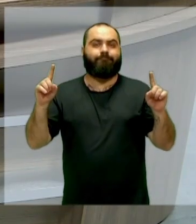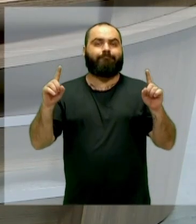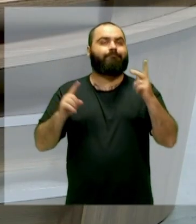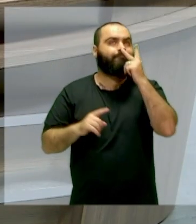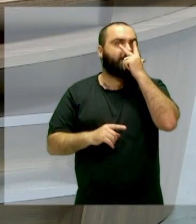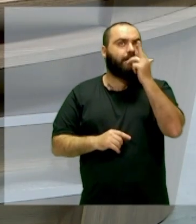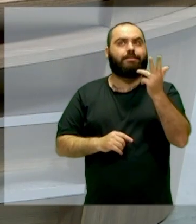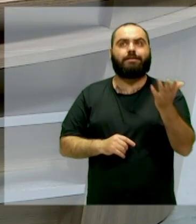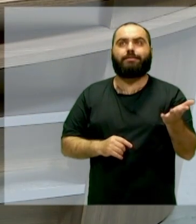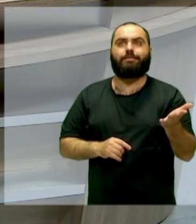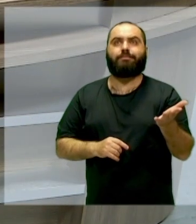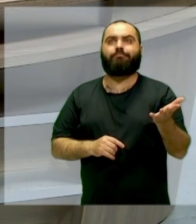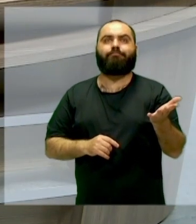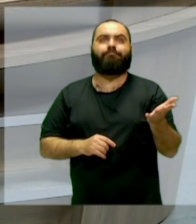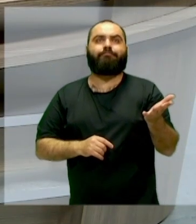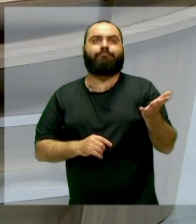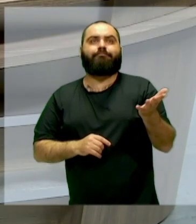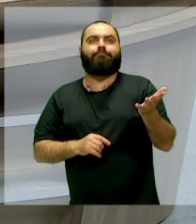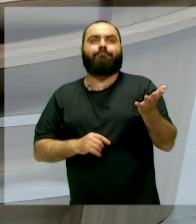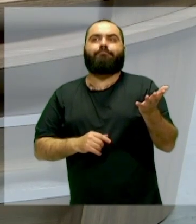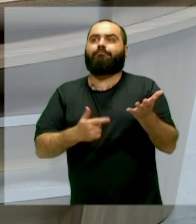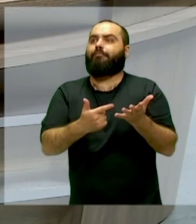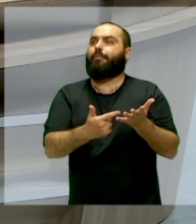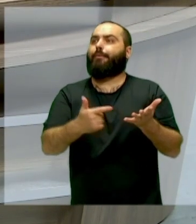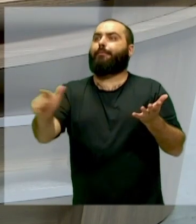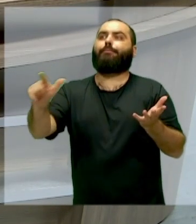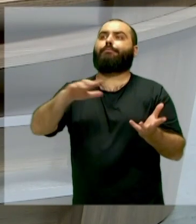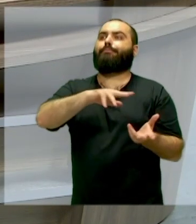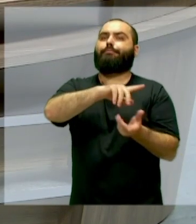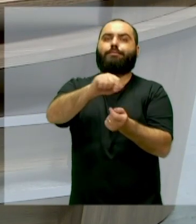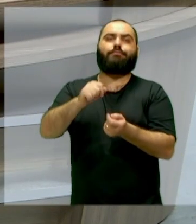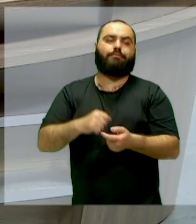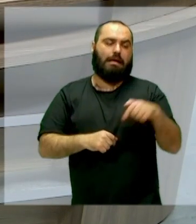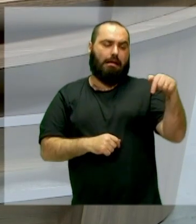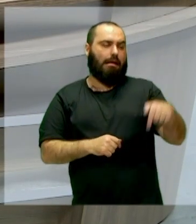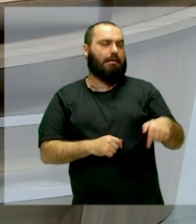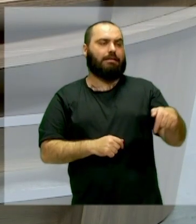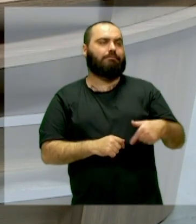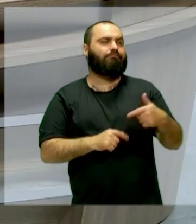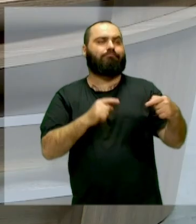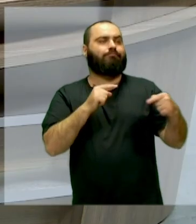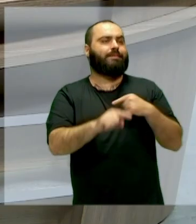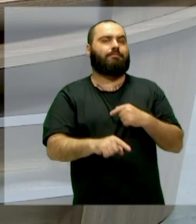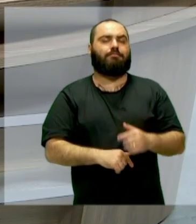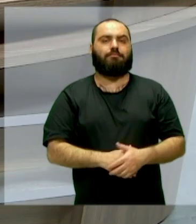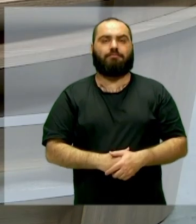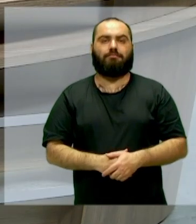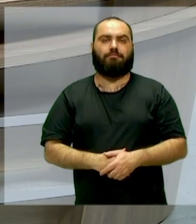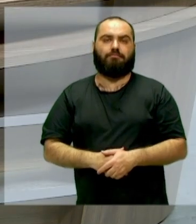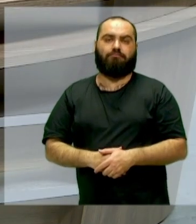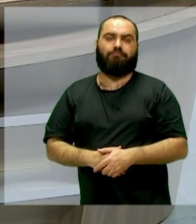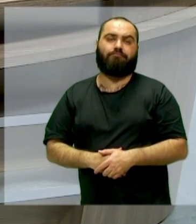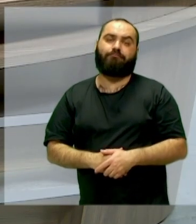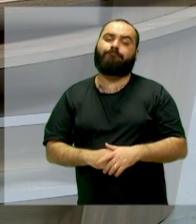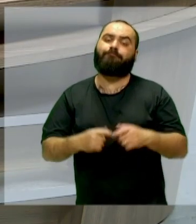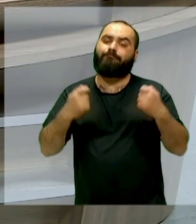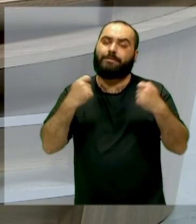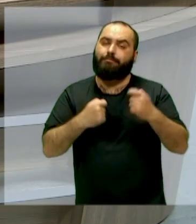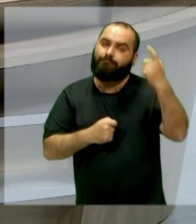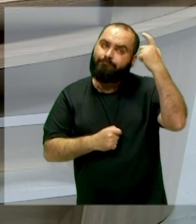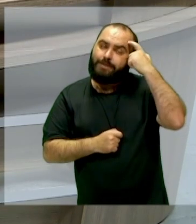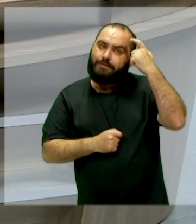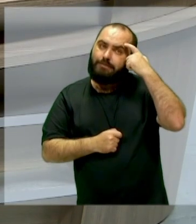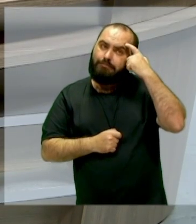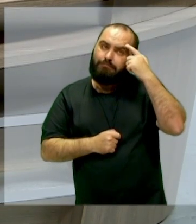parece que é uma coisa de outro mundo que ela não é factível aqui na nossa realidade mas é basta pensar um pouquinho e ter